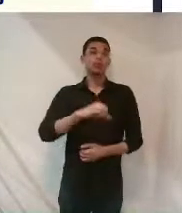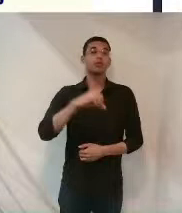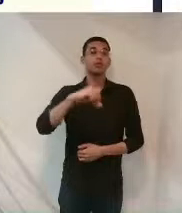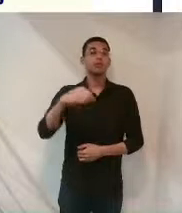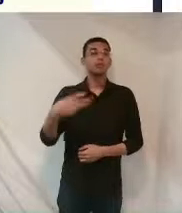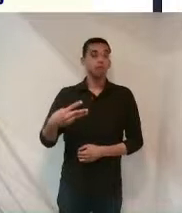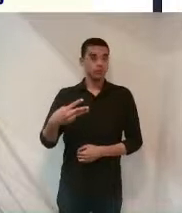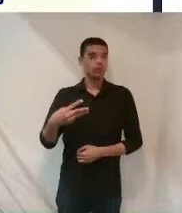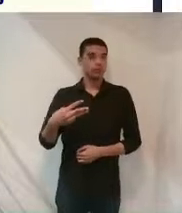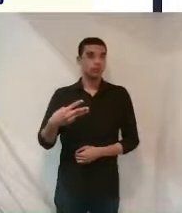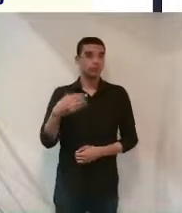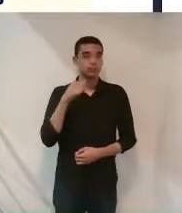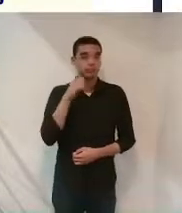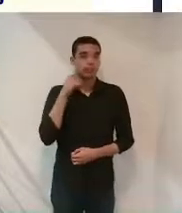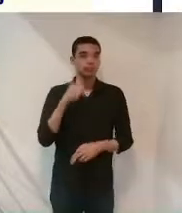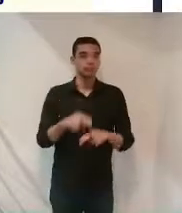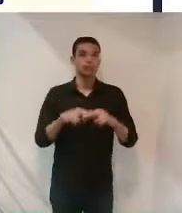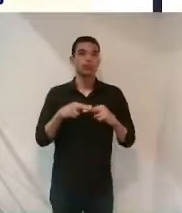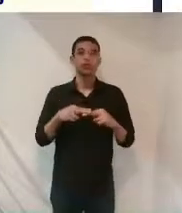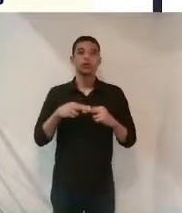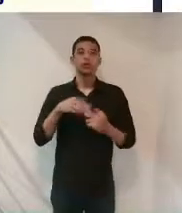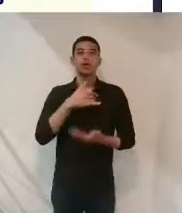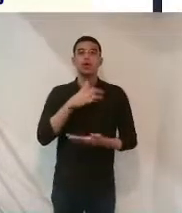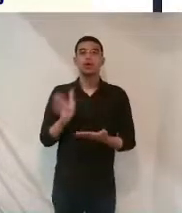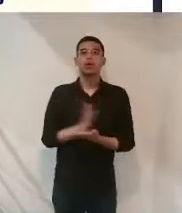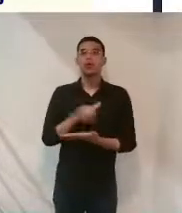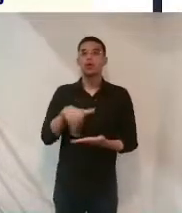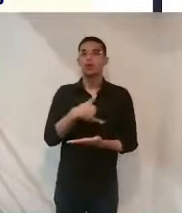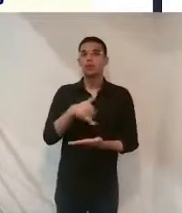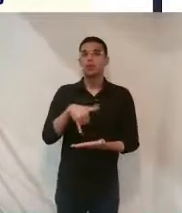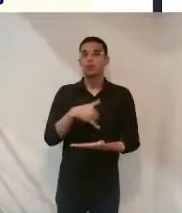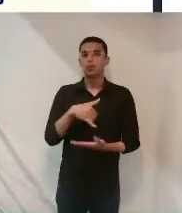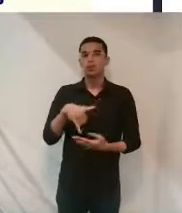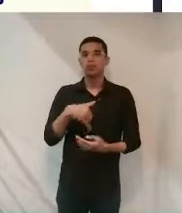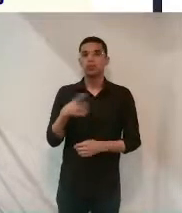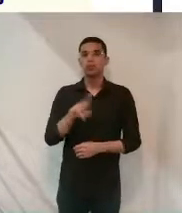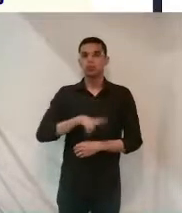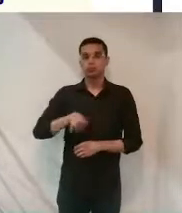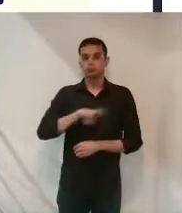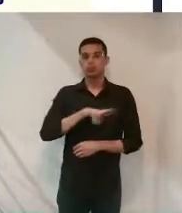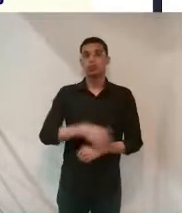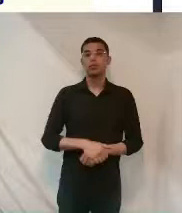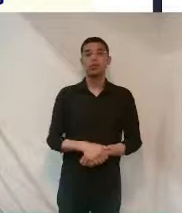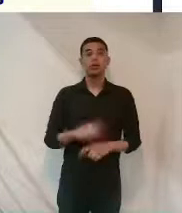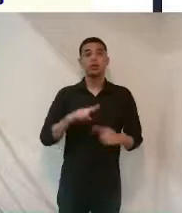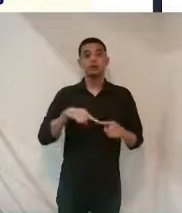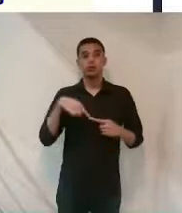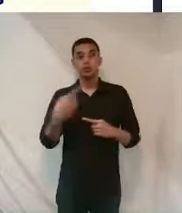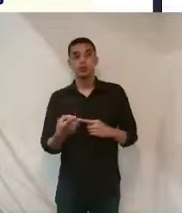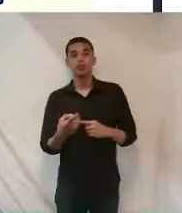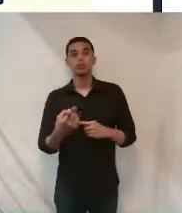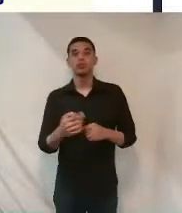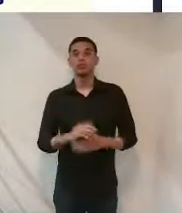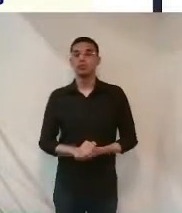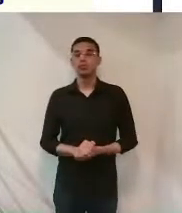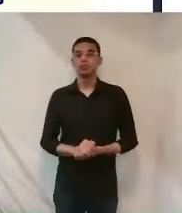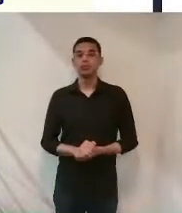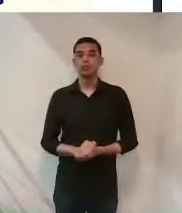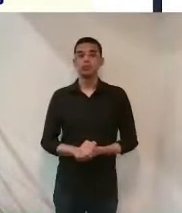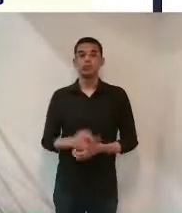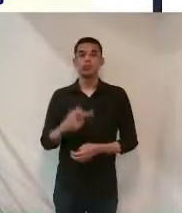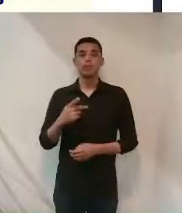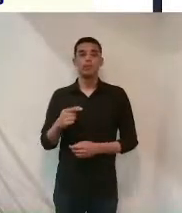óleos lubrificantes, através de uma resolução do CONAMA. E aí, na sequência, pilhas e baterias, pneus, aí